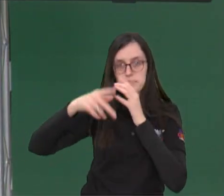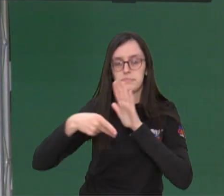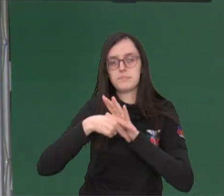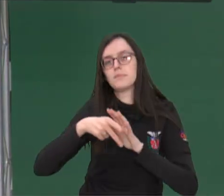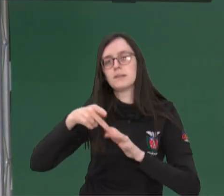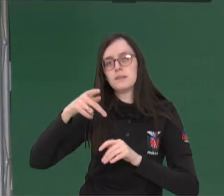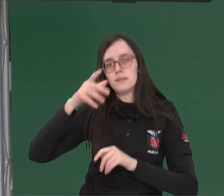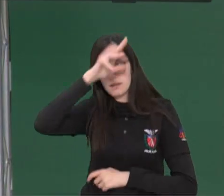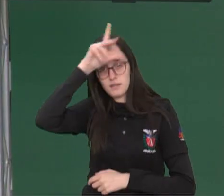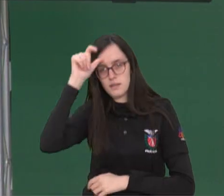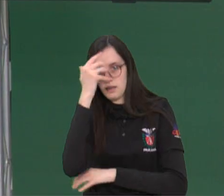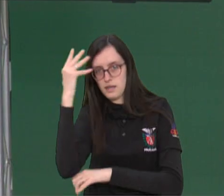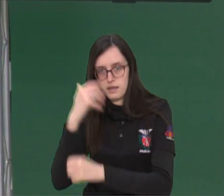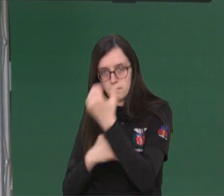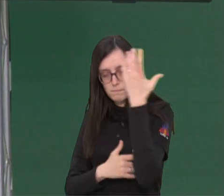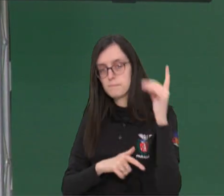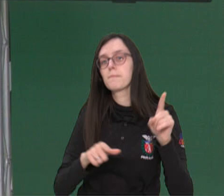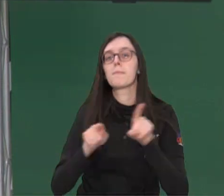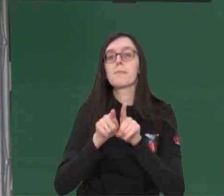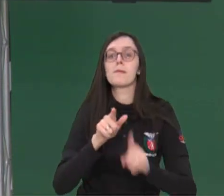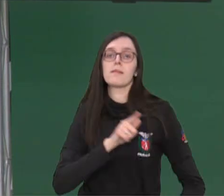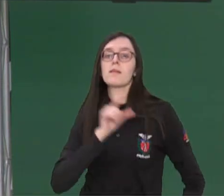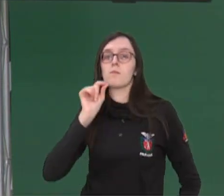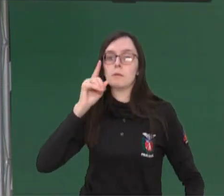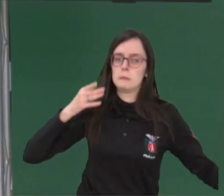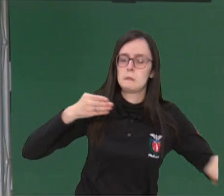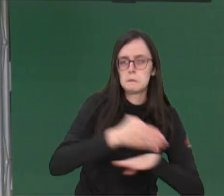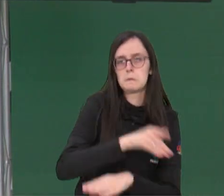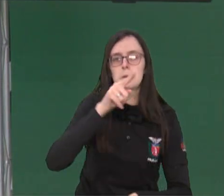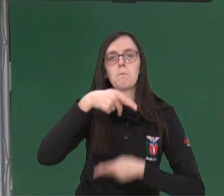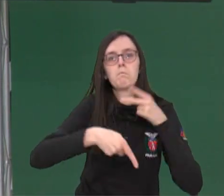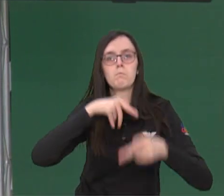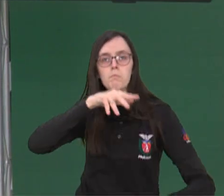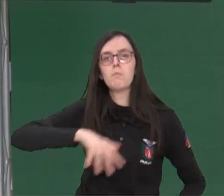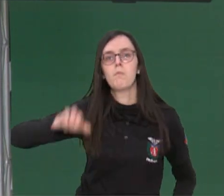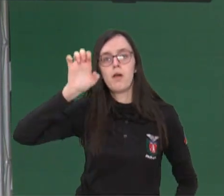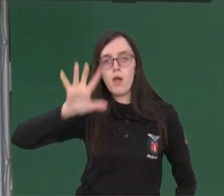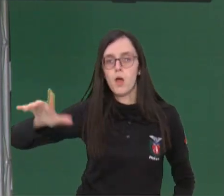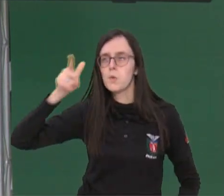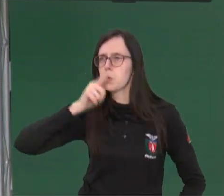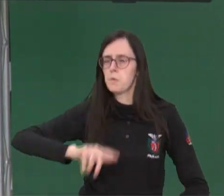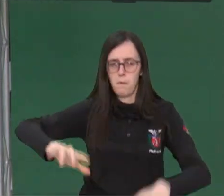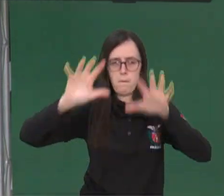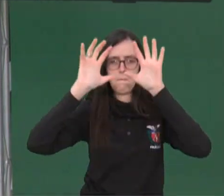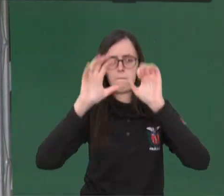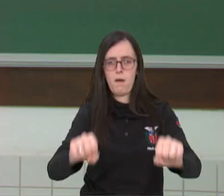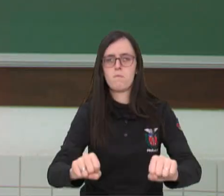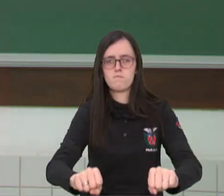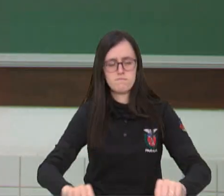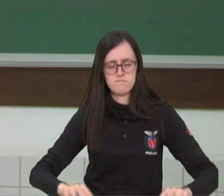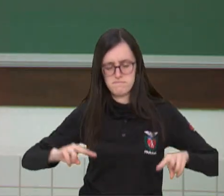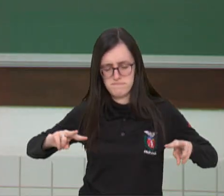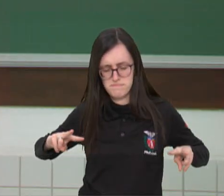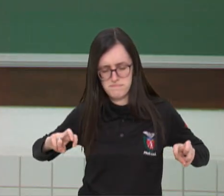amazônica. Houve tentativas de invasão de povos europeus para conquistar e explorar as riquezas.